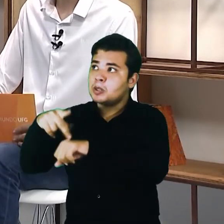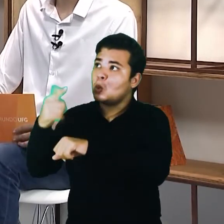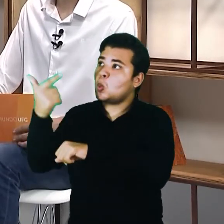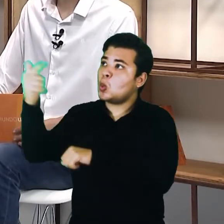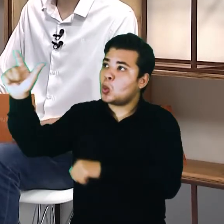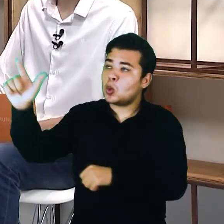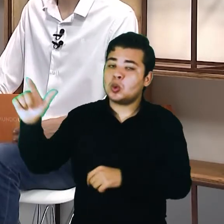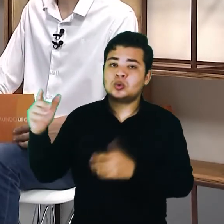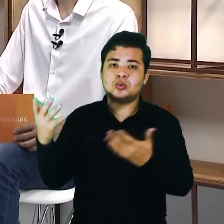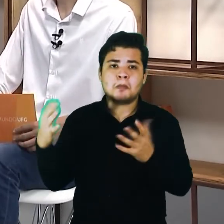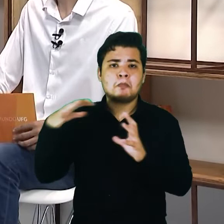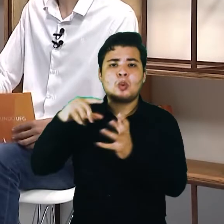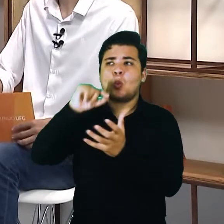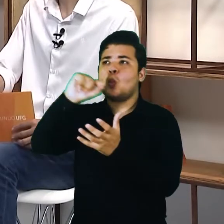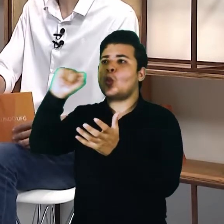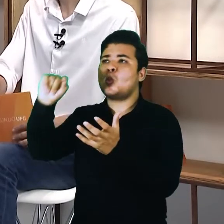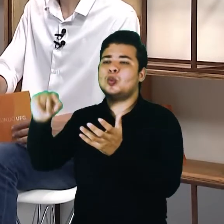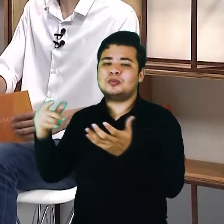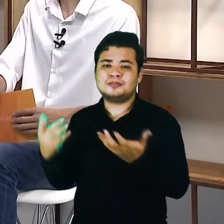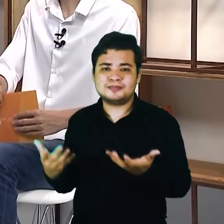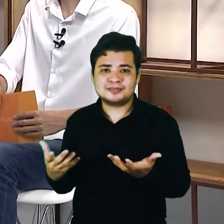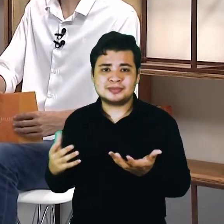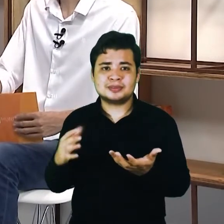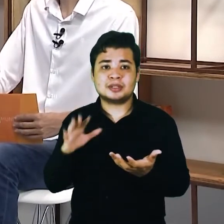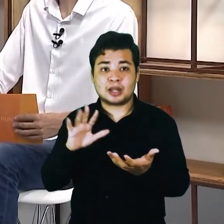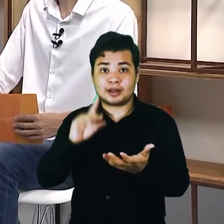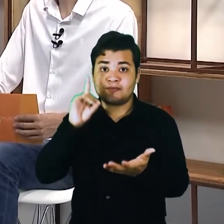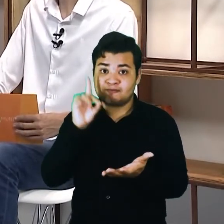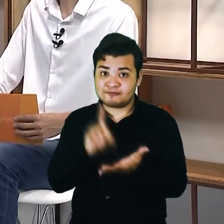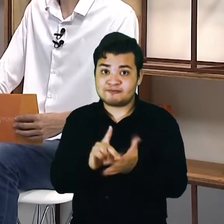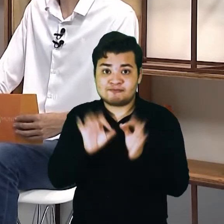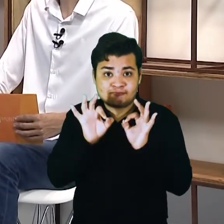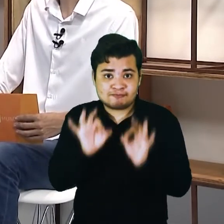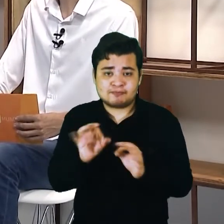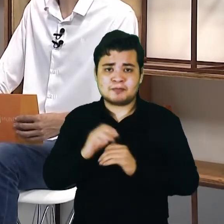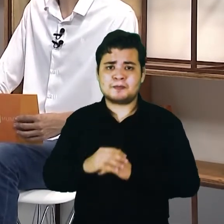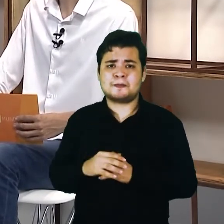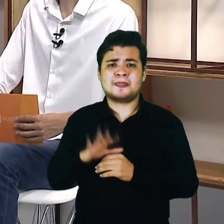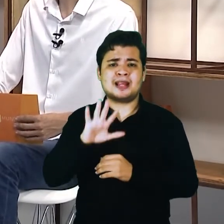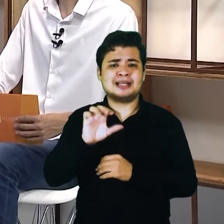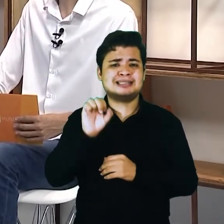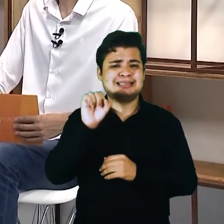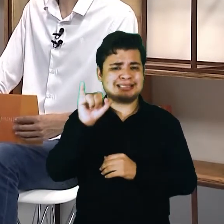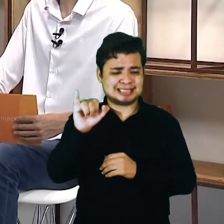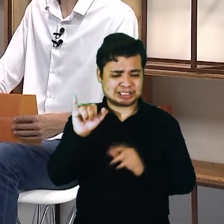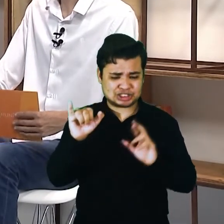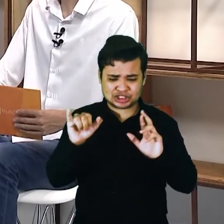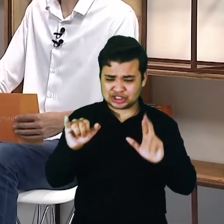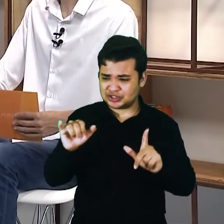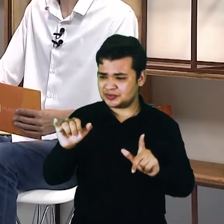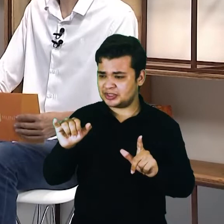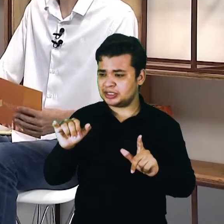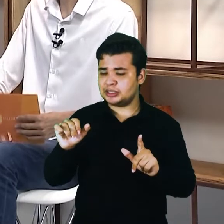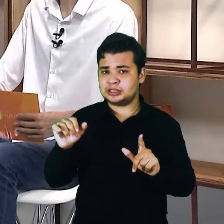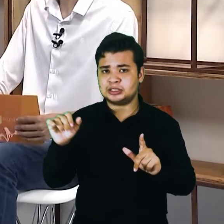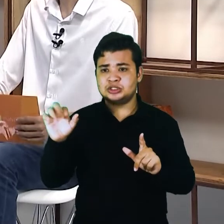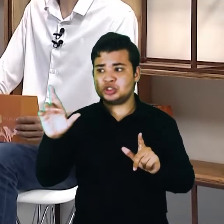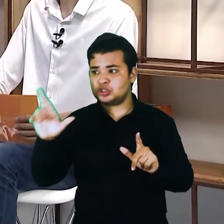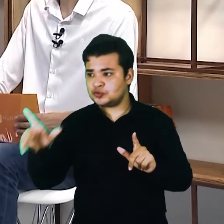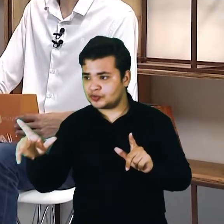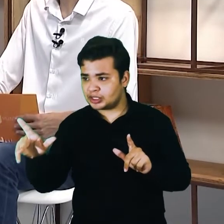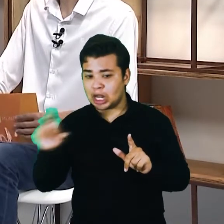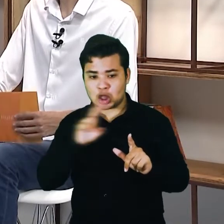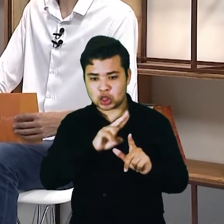do país, em qualquer canto do mundo, mas vai estar validado. Agora, se eu pegar coisas diferentes e batizar com o